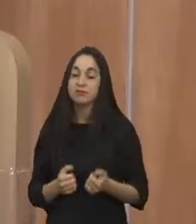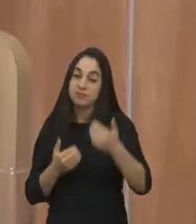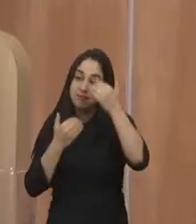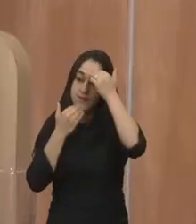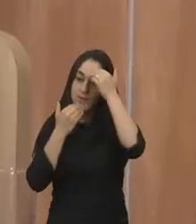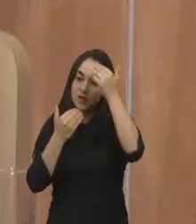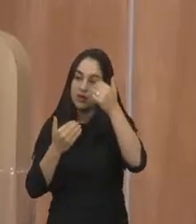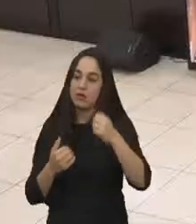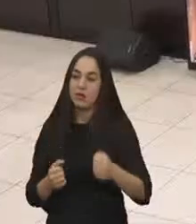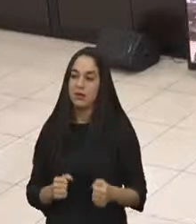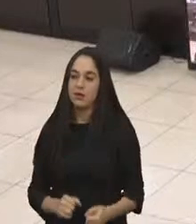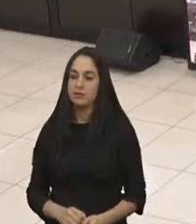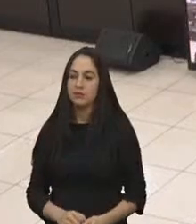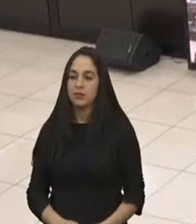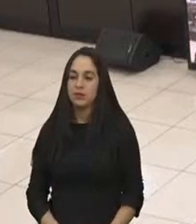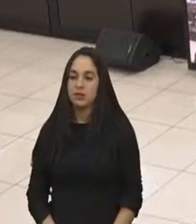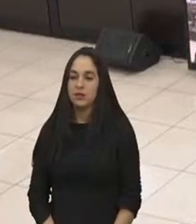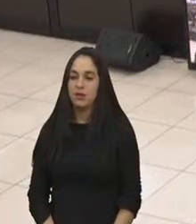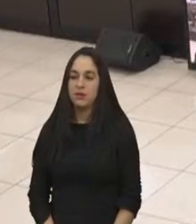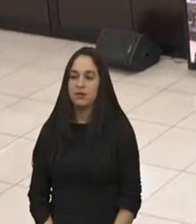Obrigado pela pergunta.